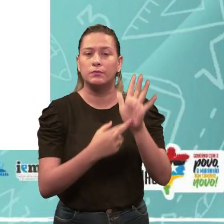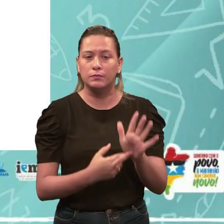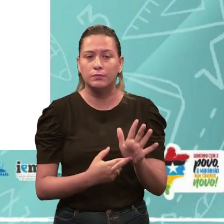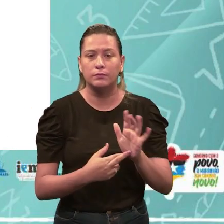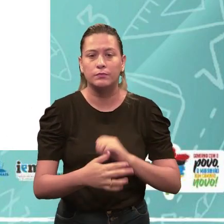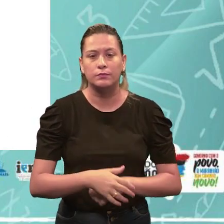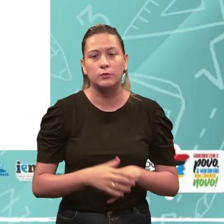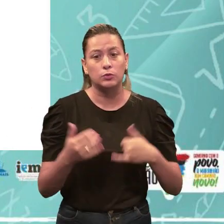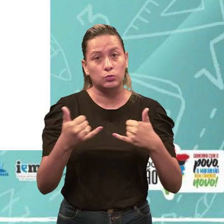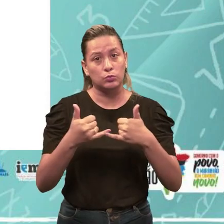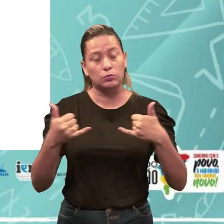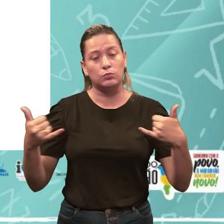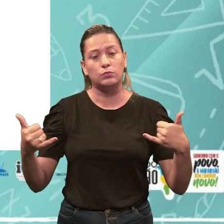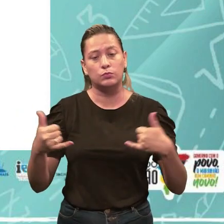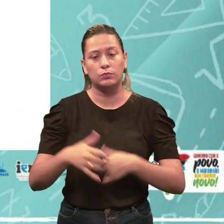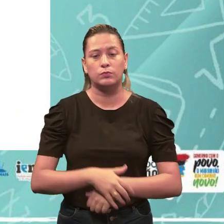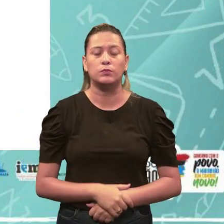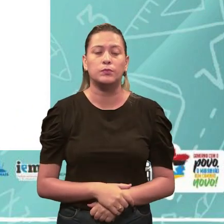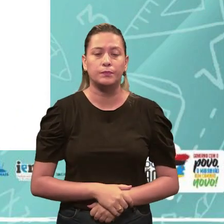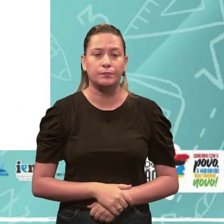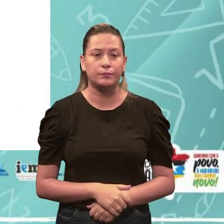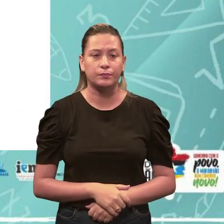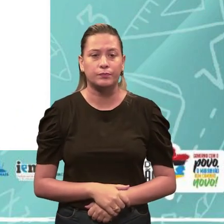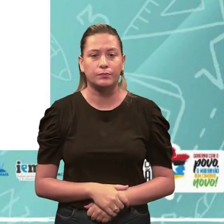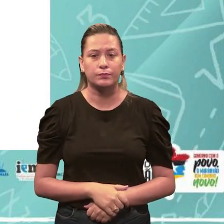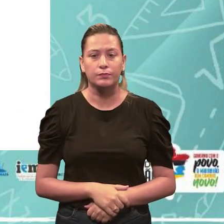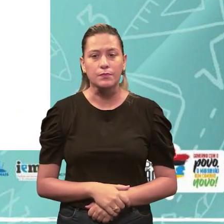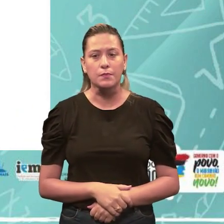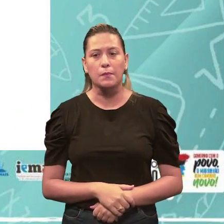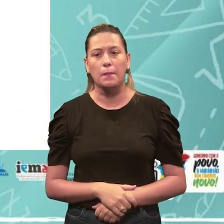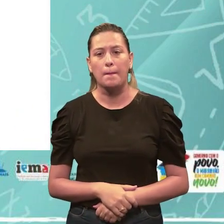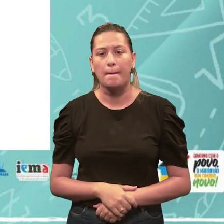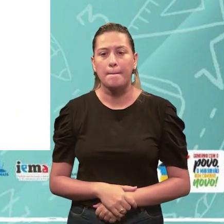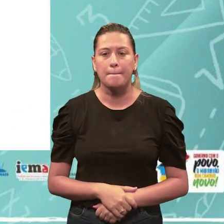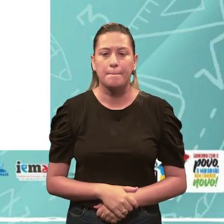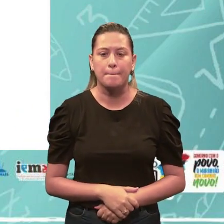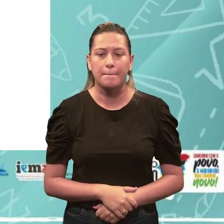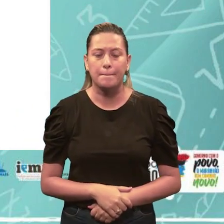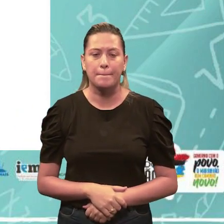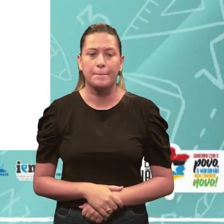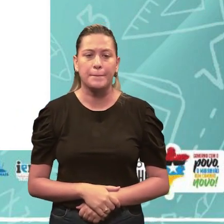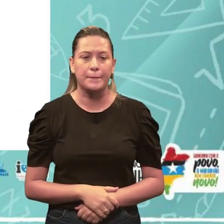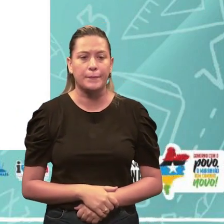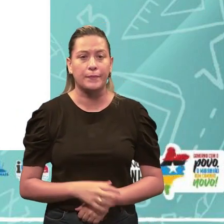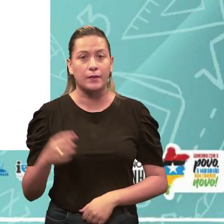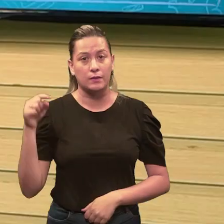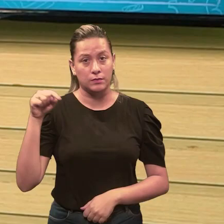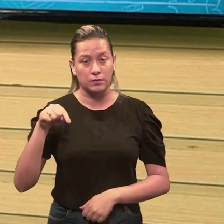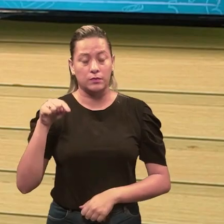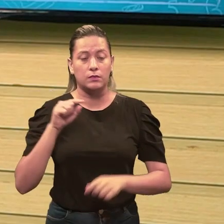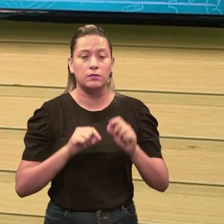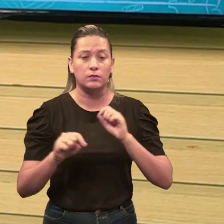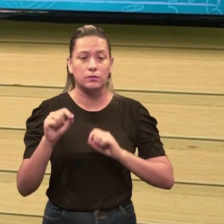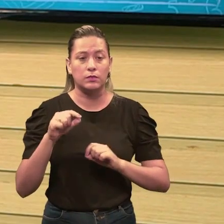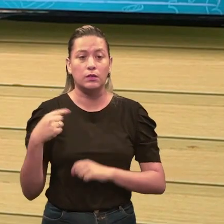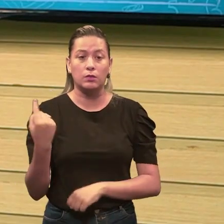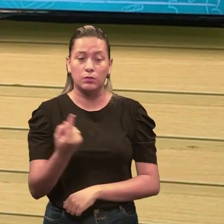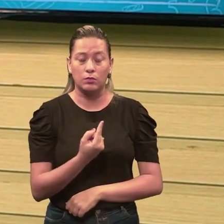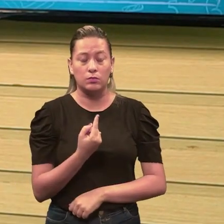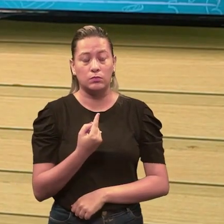algumas formas de representar as conexões dos fios condutores, né? Aqui é só as representações.